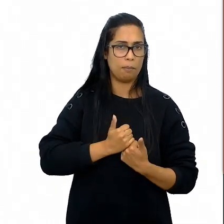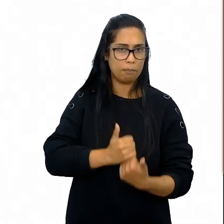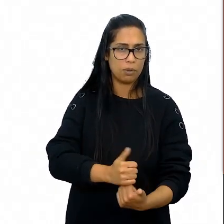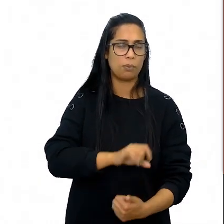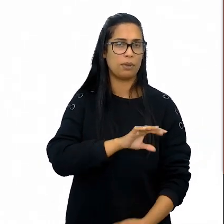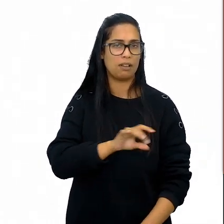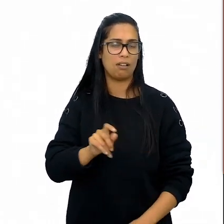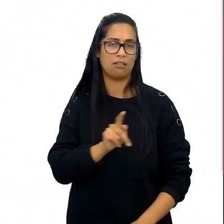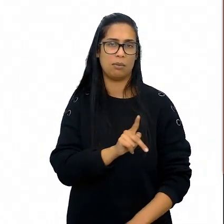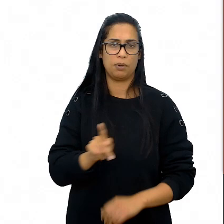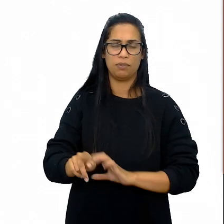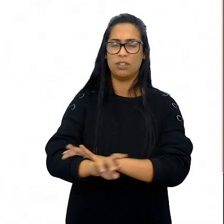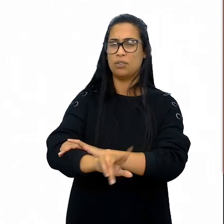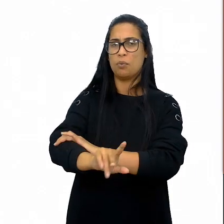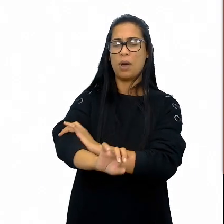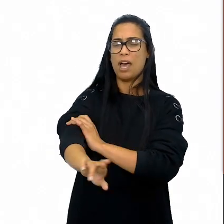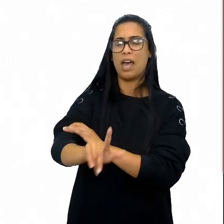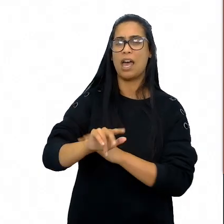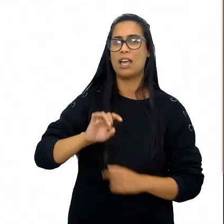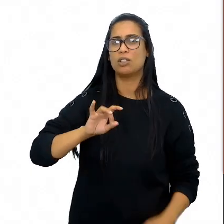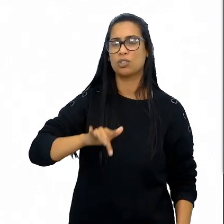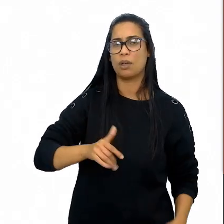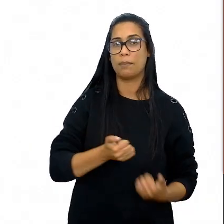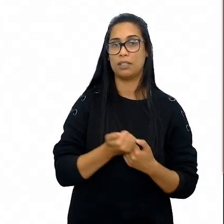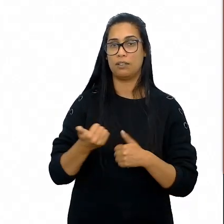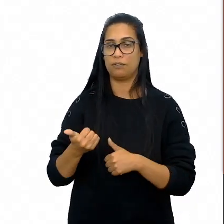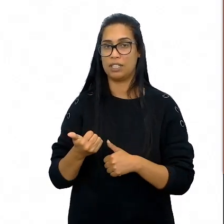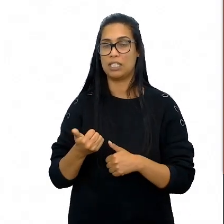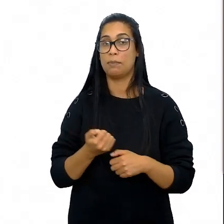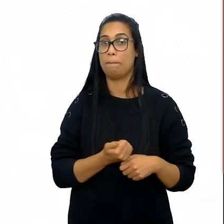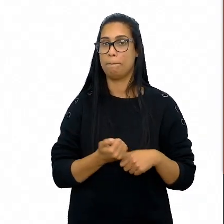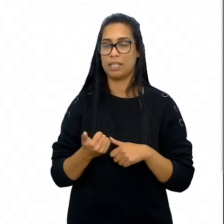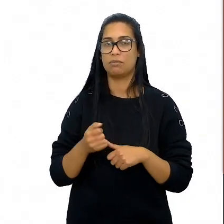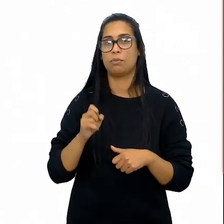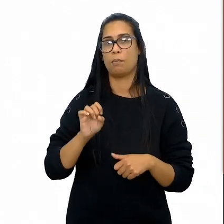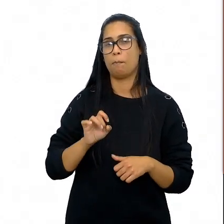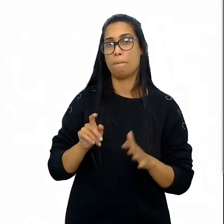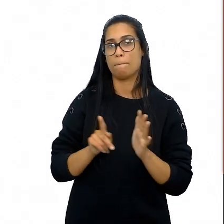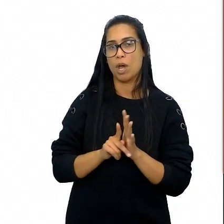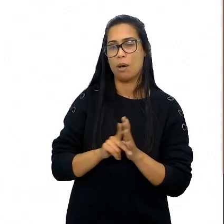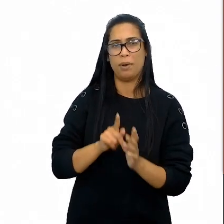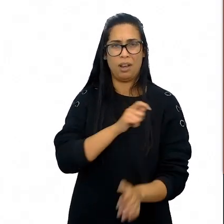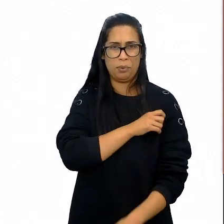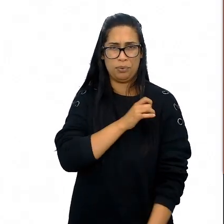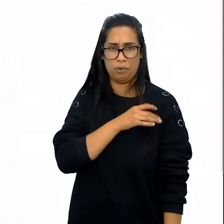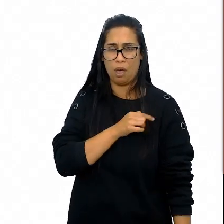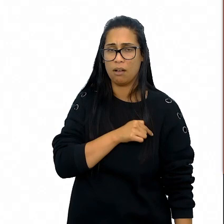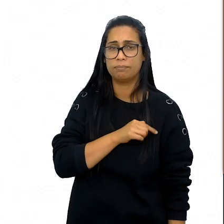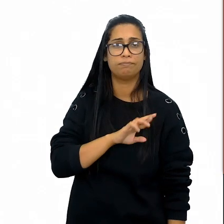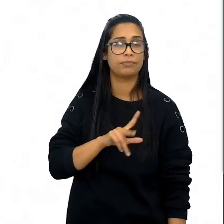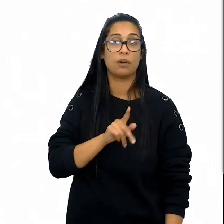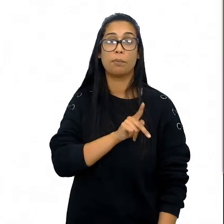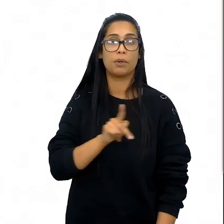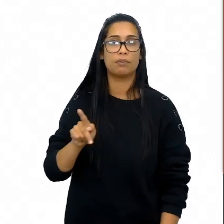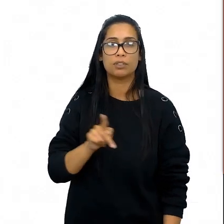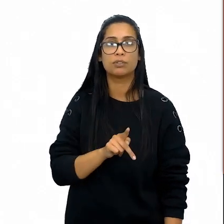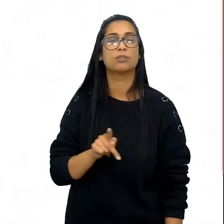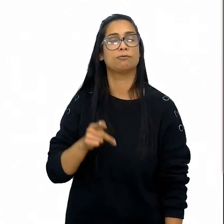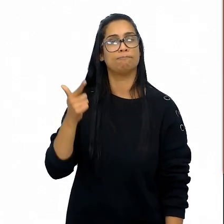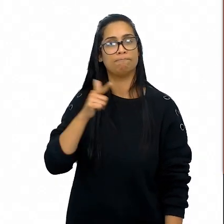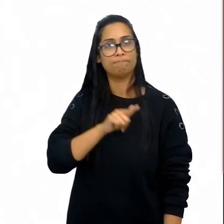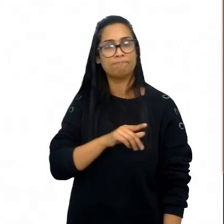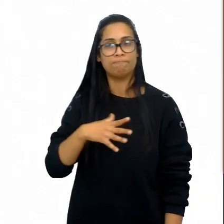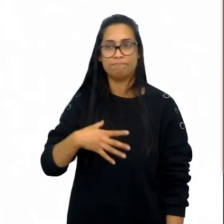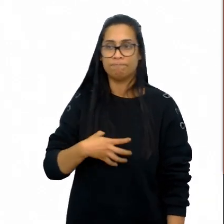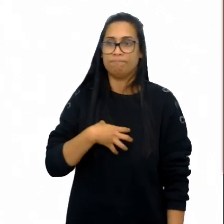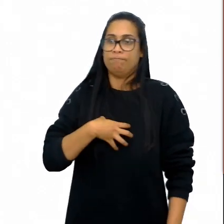não só para o estudante mais pra E também porque em alguns momentos é Acredito